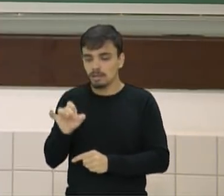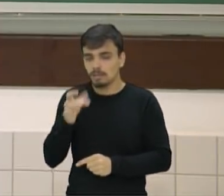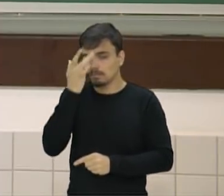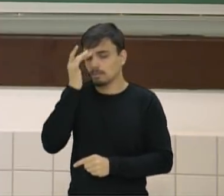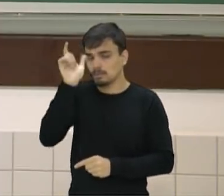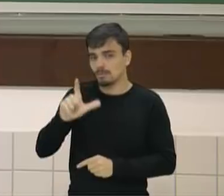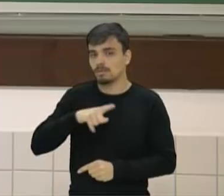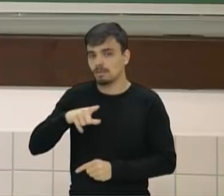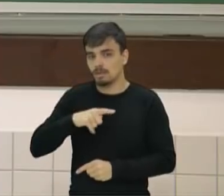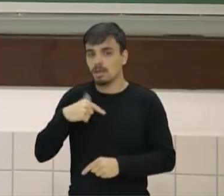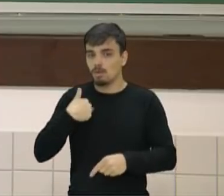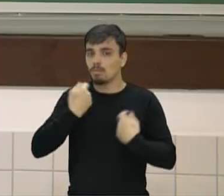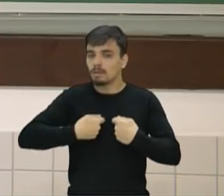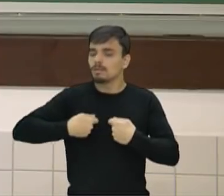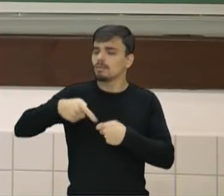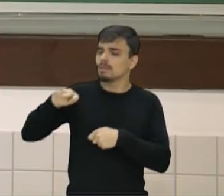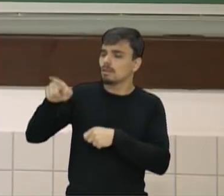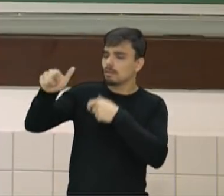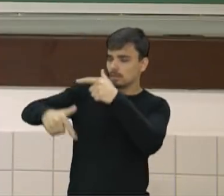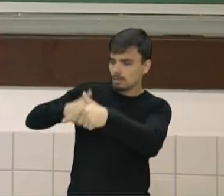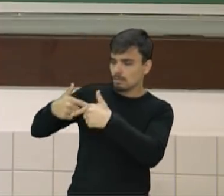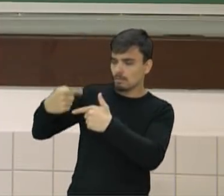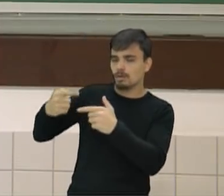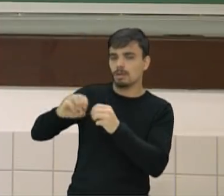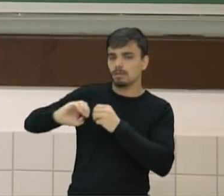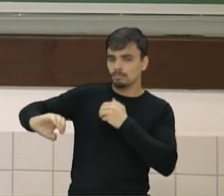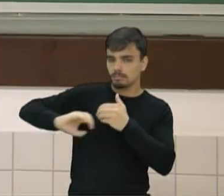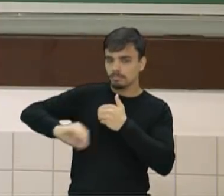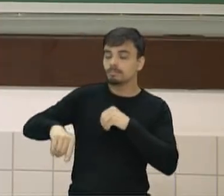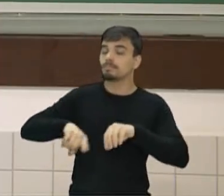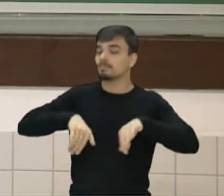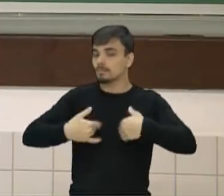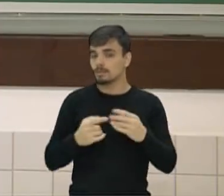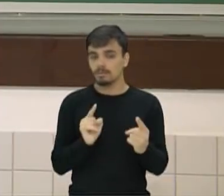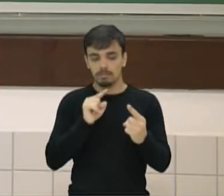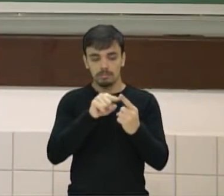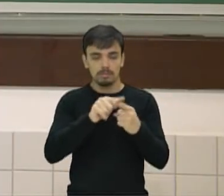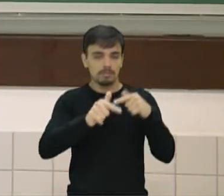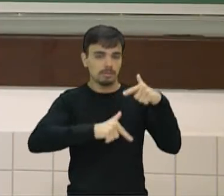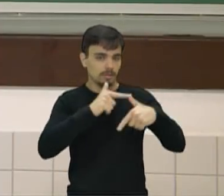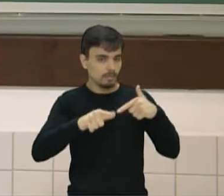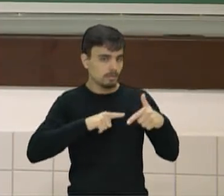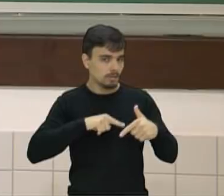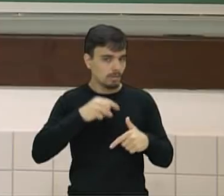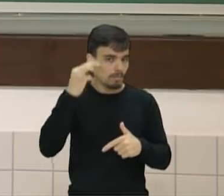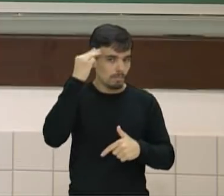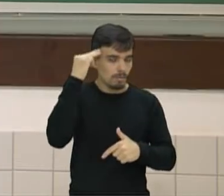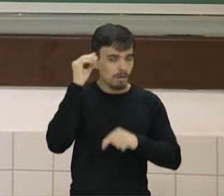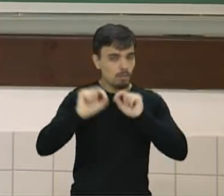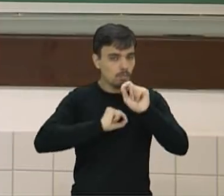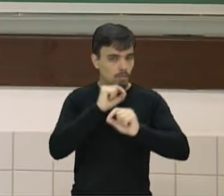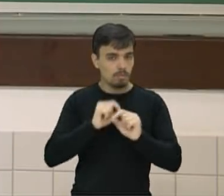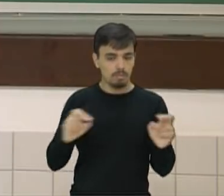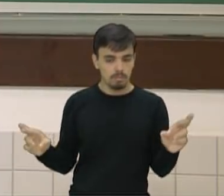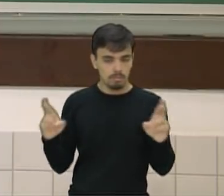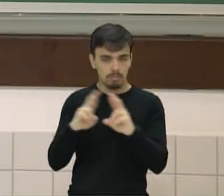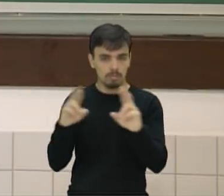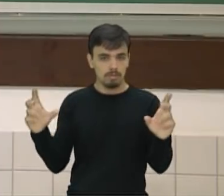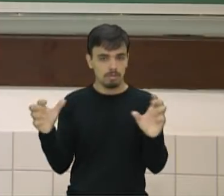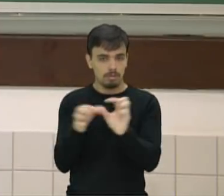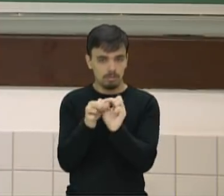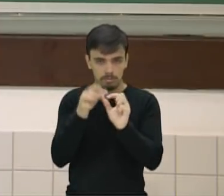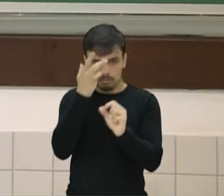o trabalho está cada vez mais dividido. Então, o trabalho ele tem uma função moral de integrar, unir as